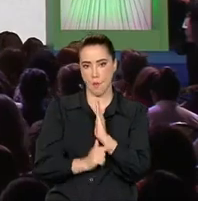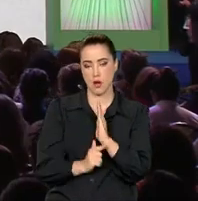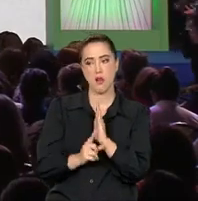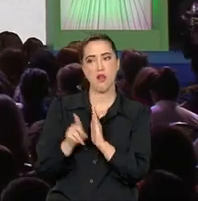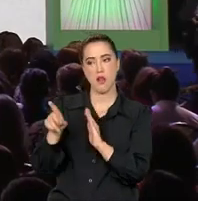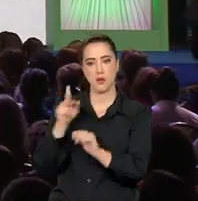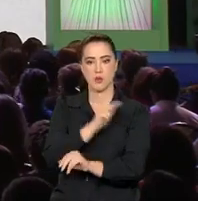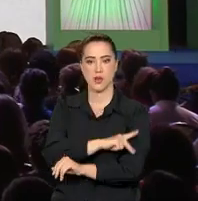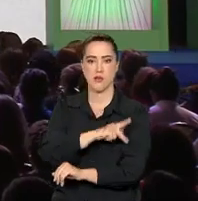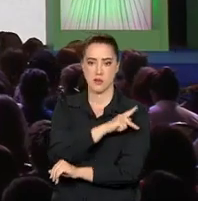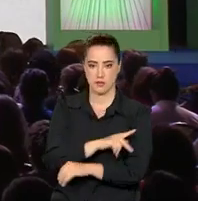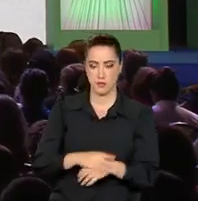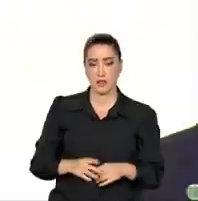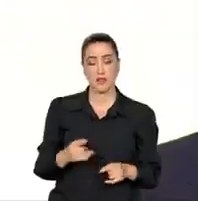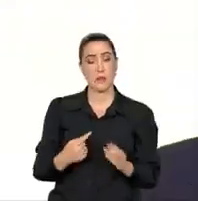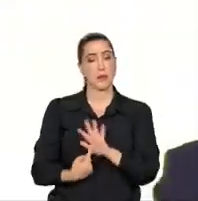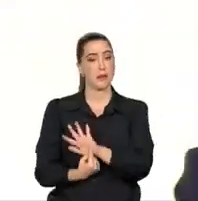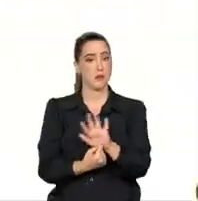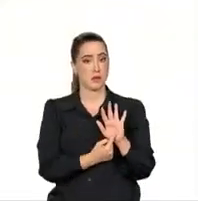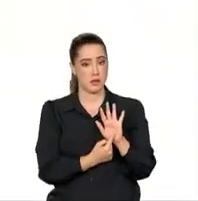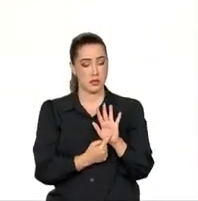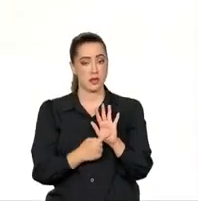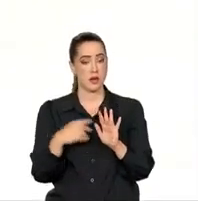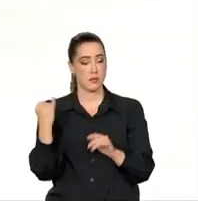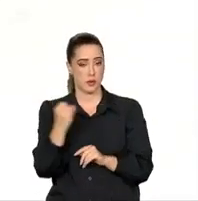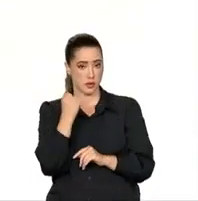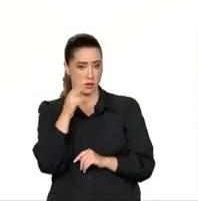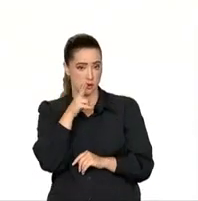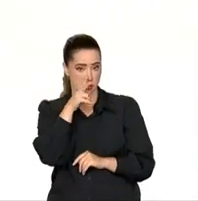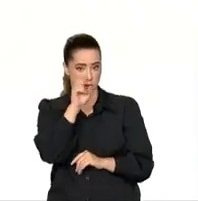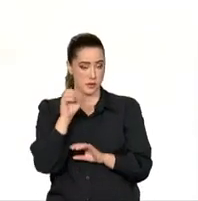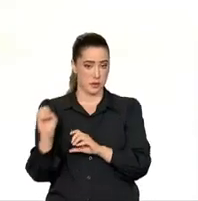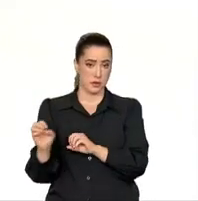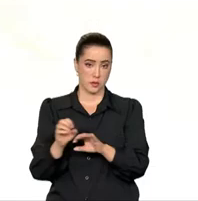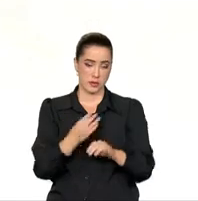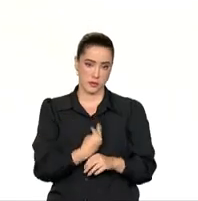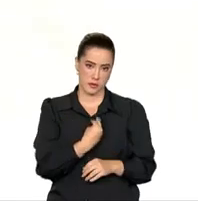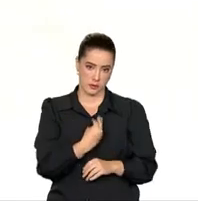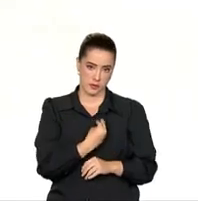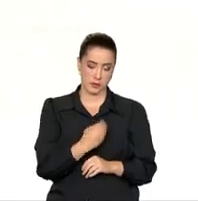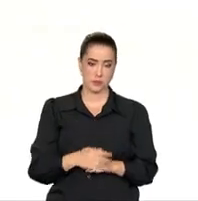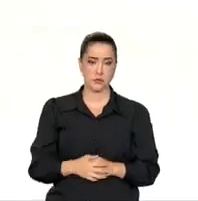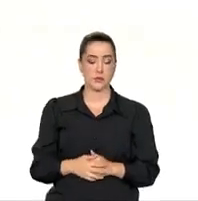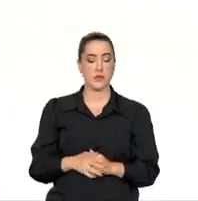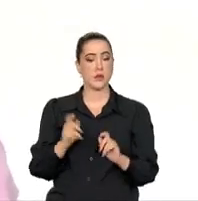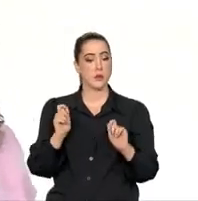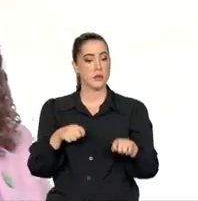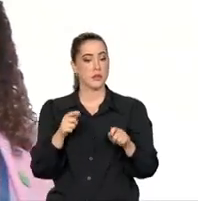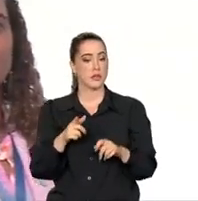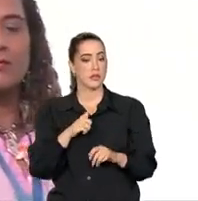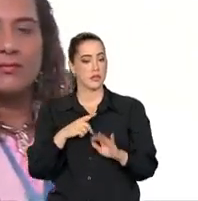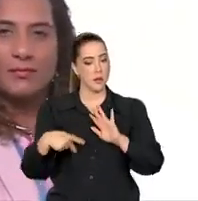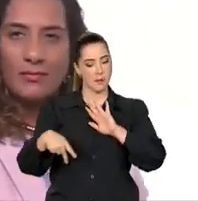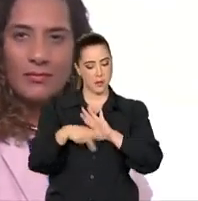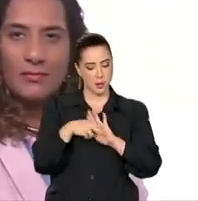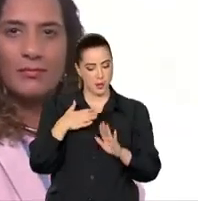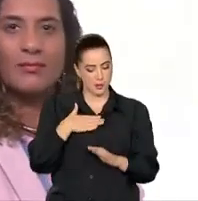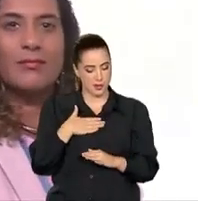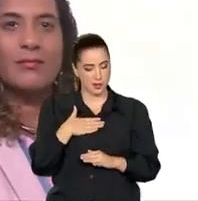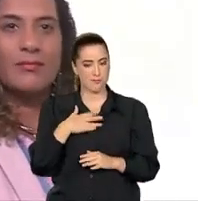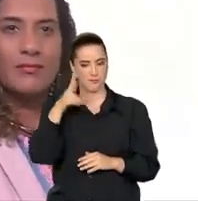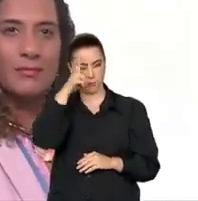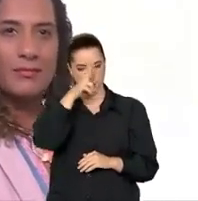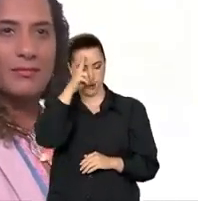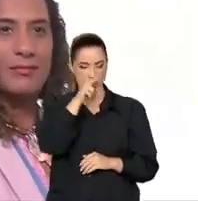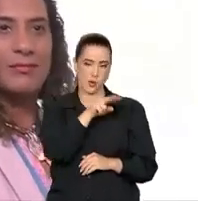para mostrar a força da educação na vida. Poderia contar a minha própria história e, olhando